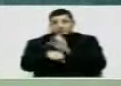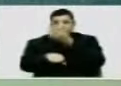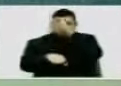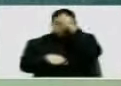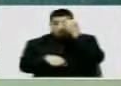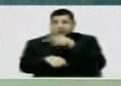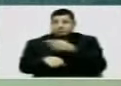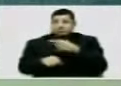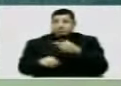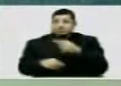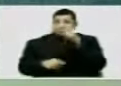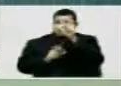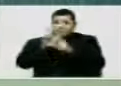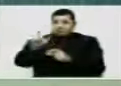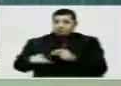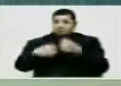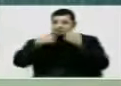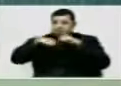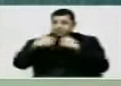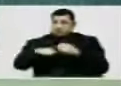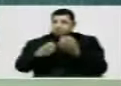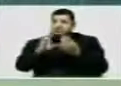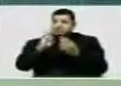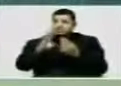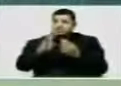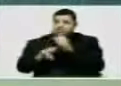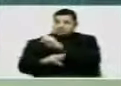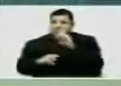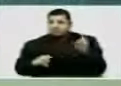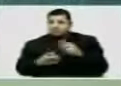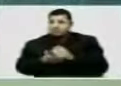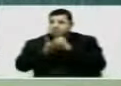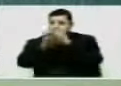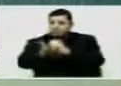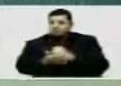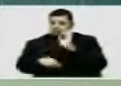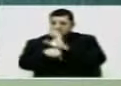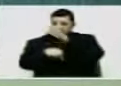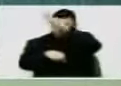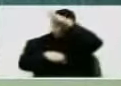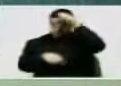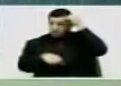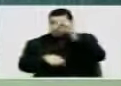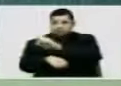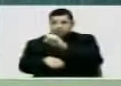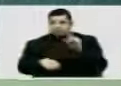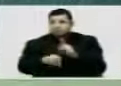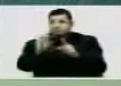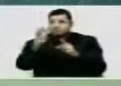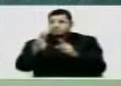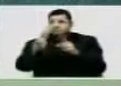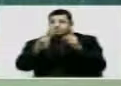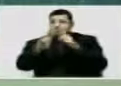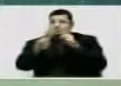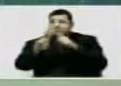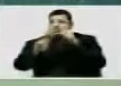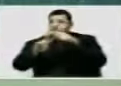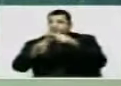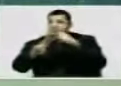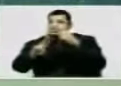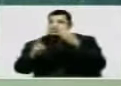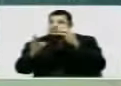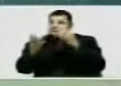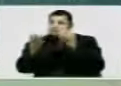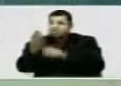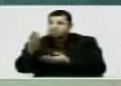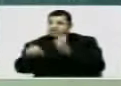Amazonas. Essa medida, ela é uma medida que só não é apoiada pelo Estado do Amazonas. Só 2 estados